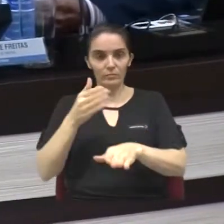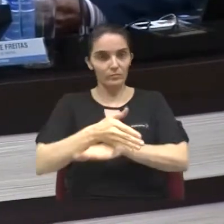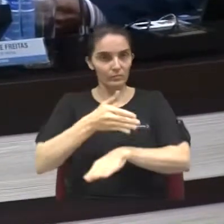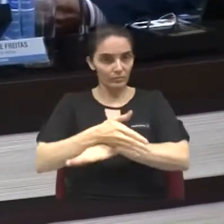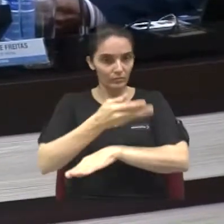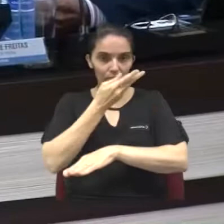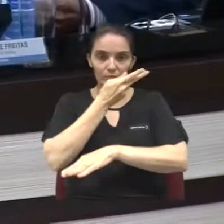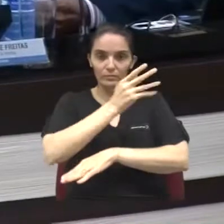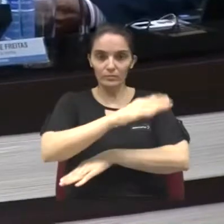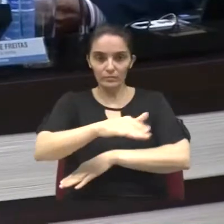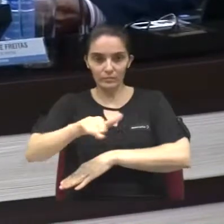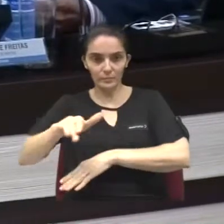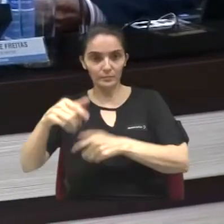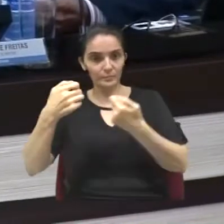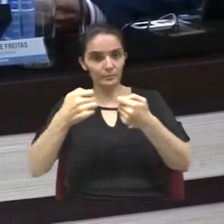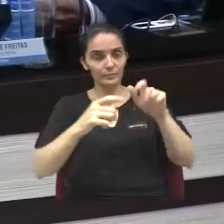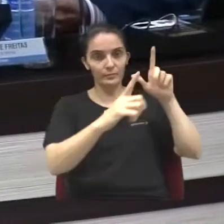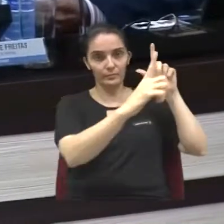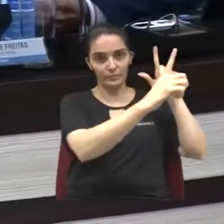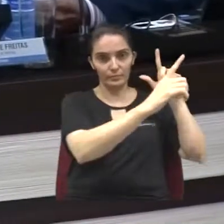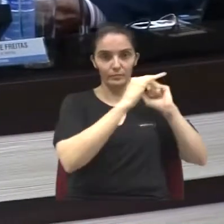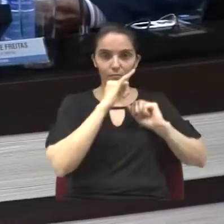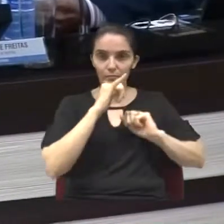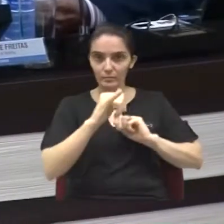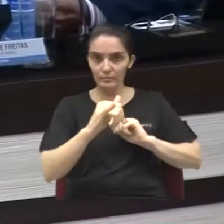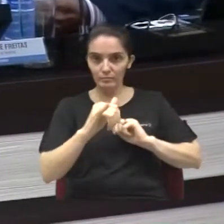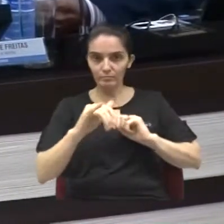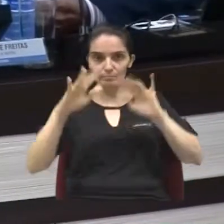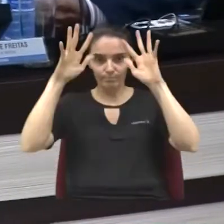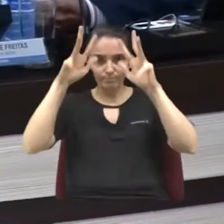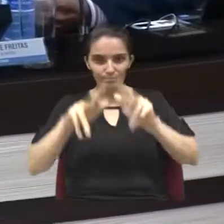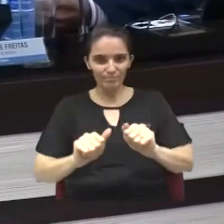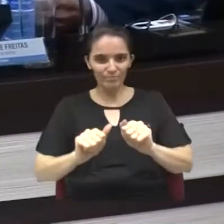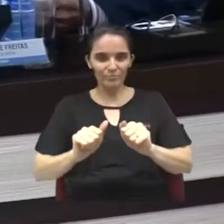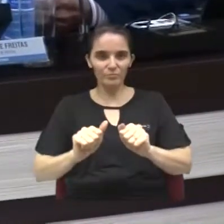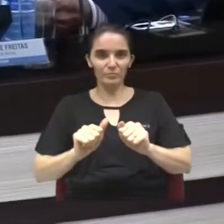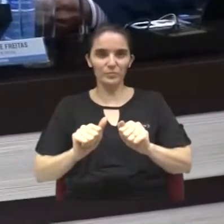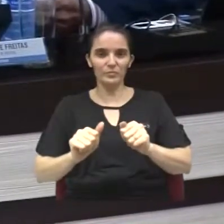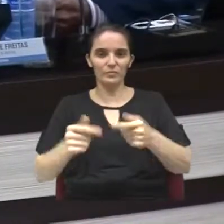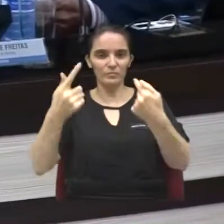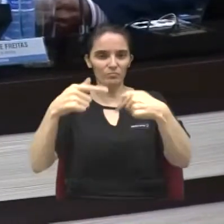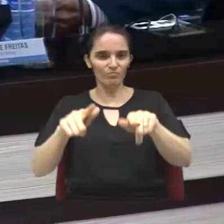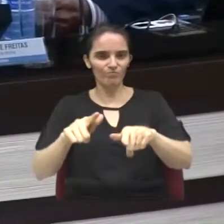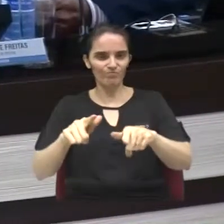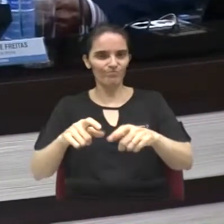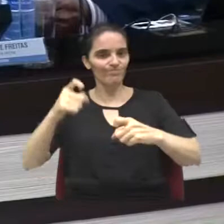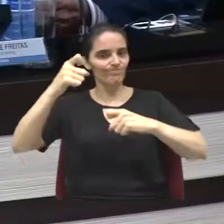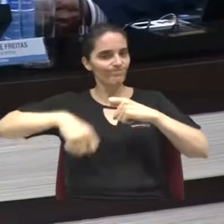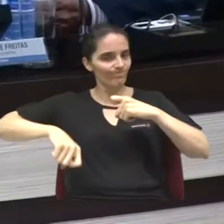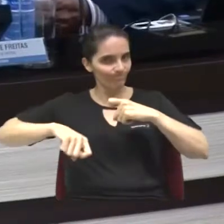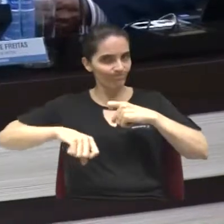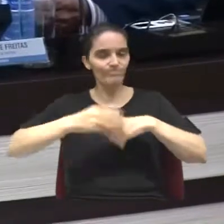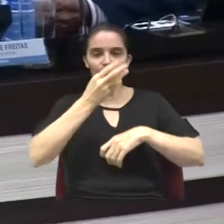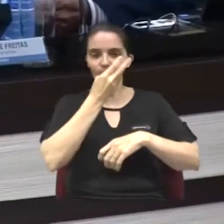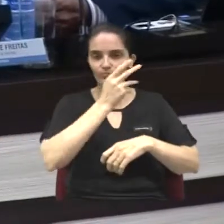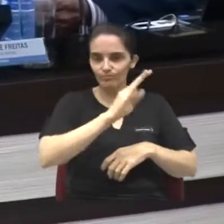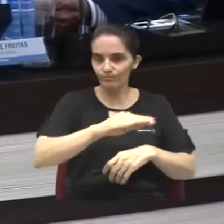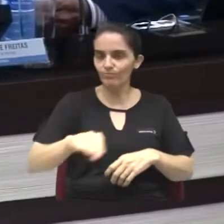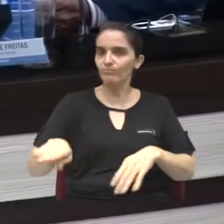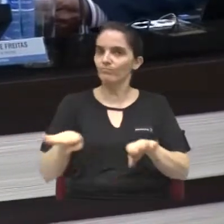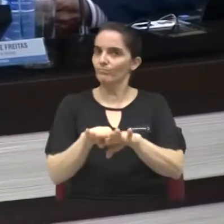frequência infantil, placa, referente à denúncia de crime de abuso e exploração sexual de crianças